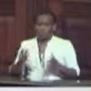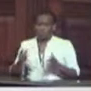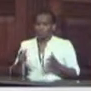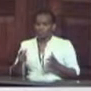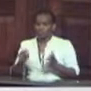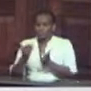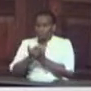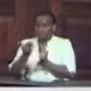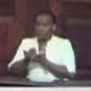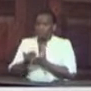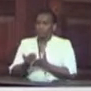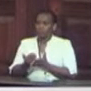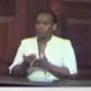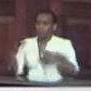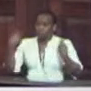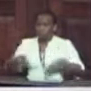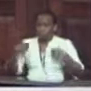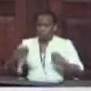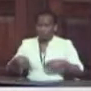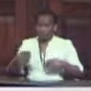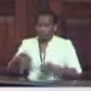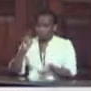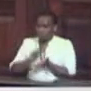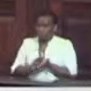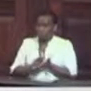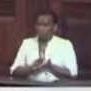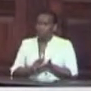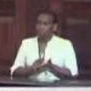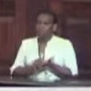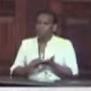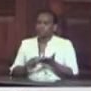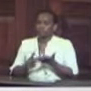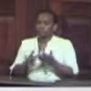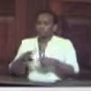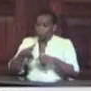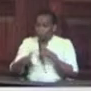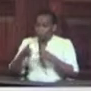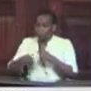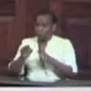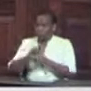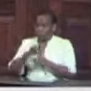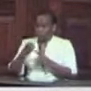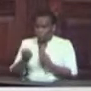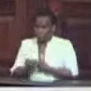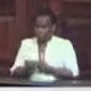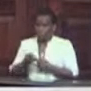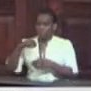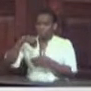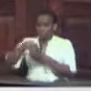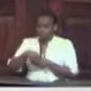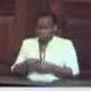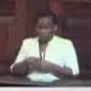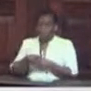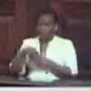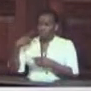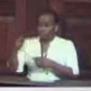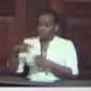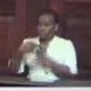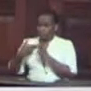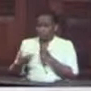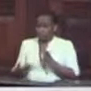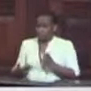é a necessidade efetiva fazendo um corte social dentro das características